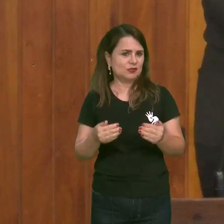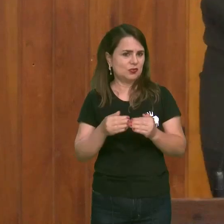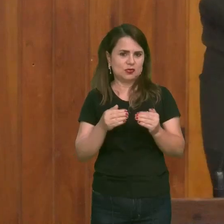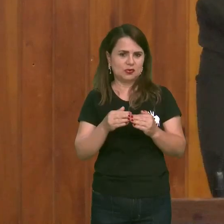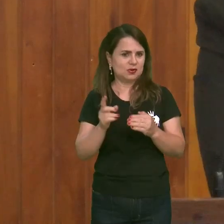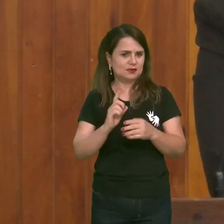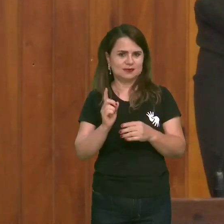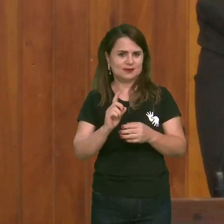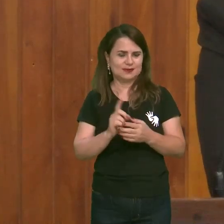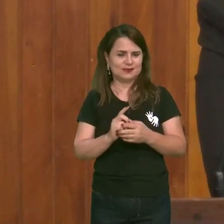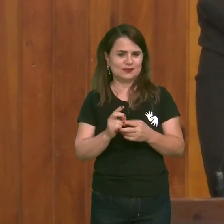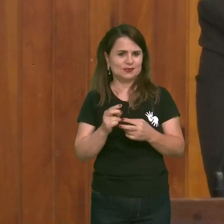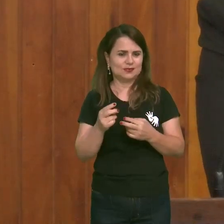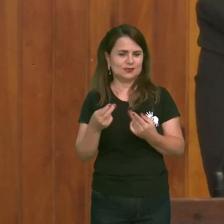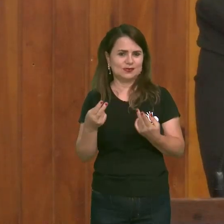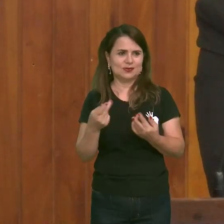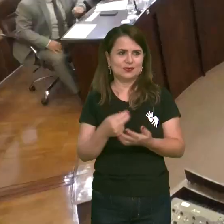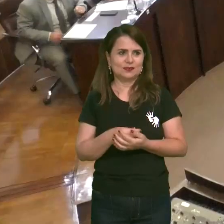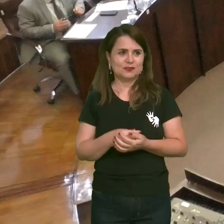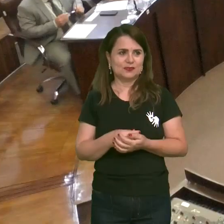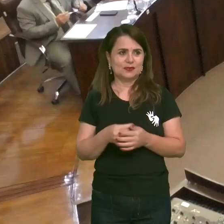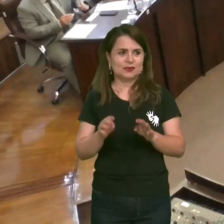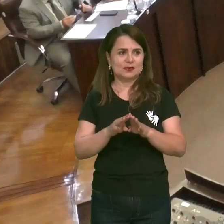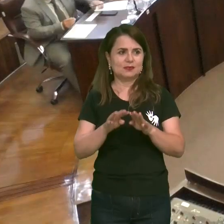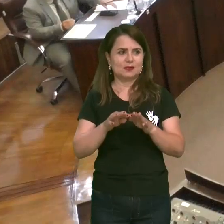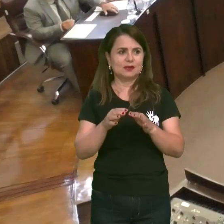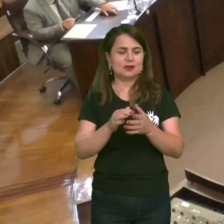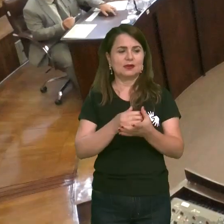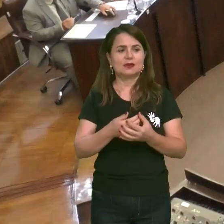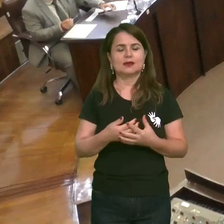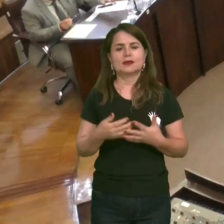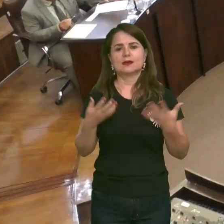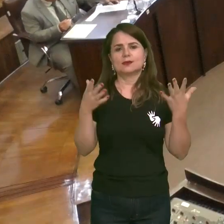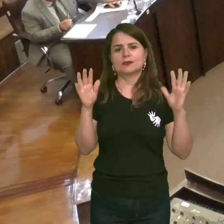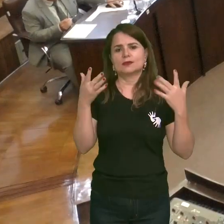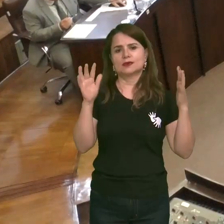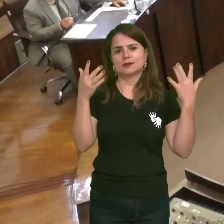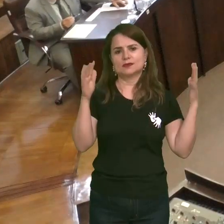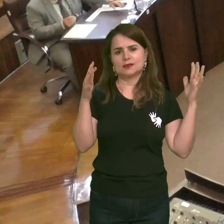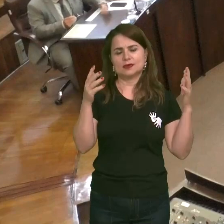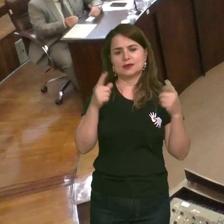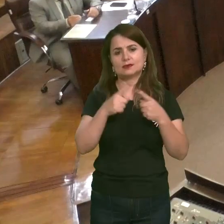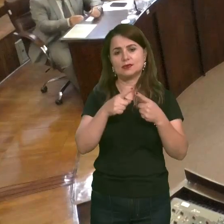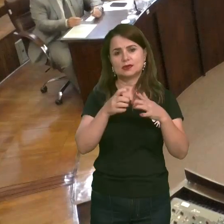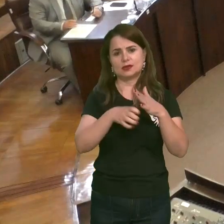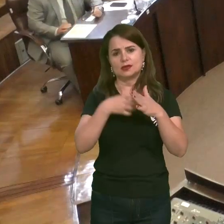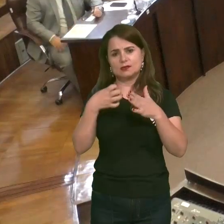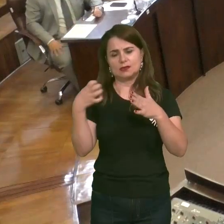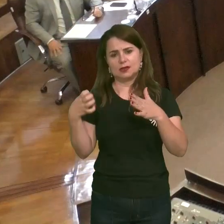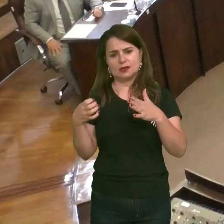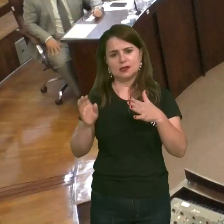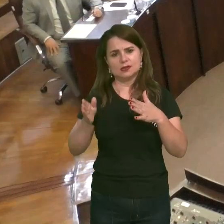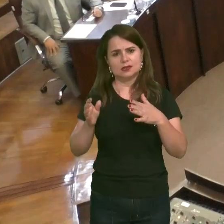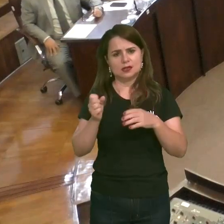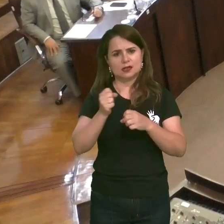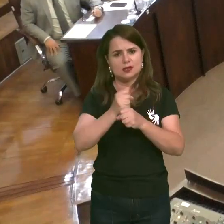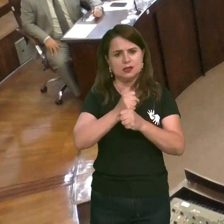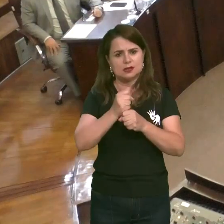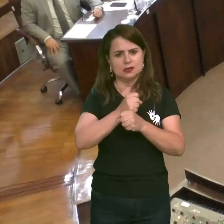Muita honra Vereador Custódio quero parabenizá-lo porque essa emenda foi feita no orçamento de 2021